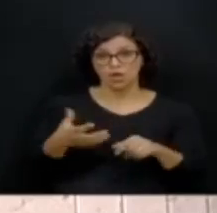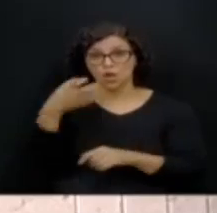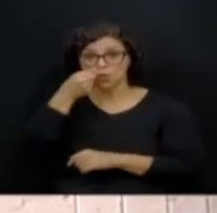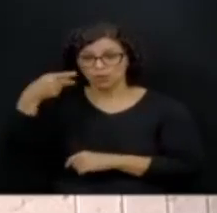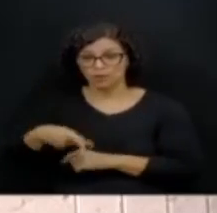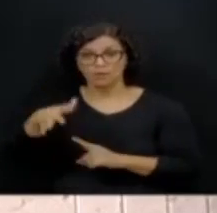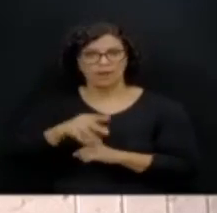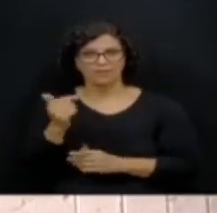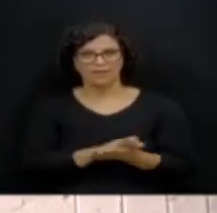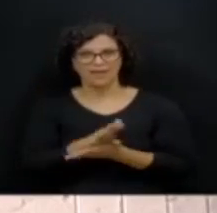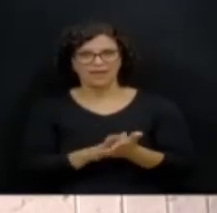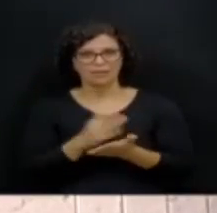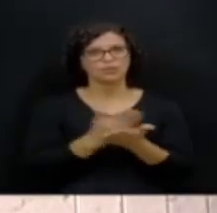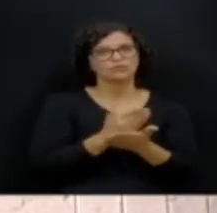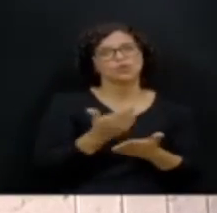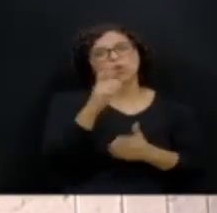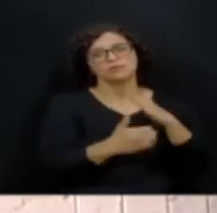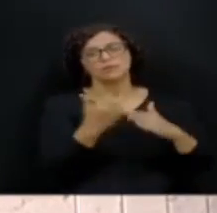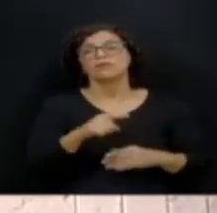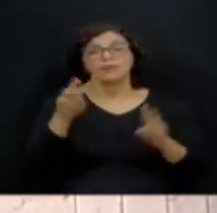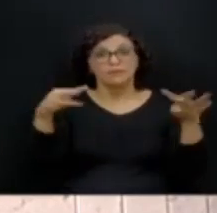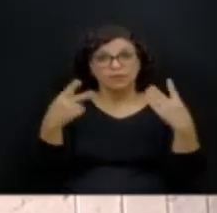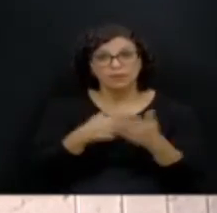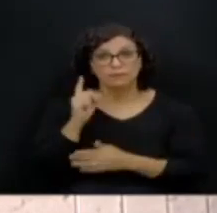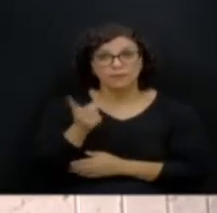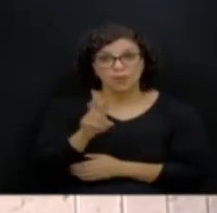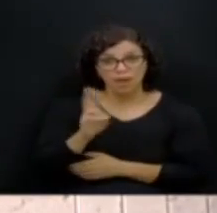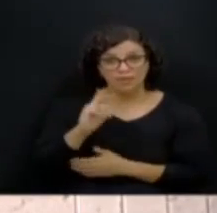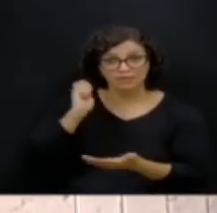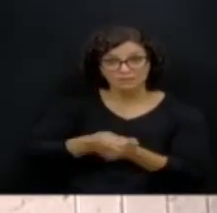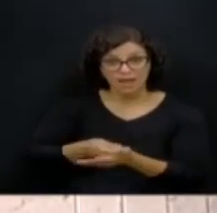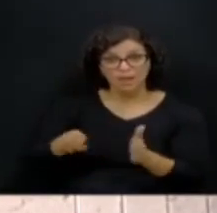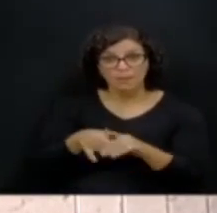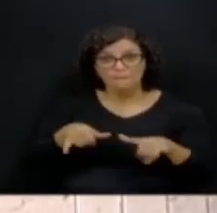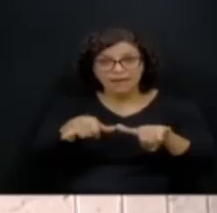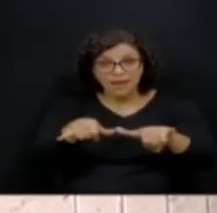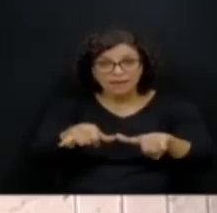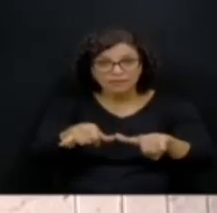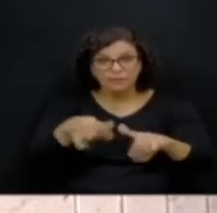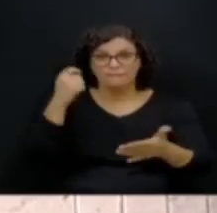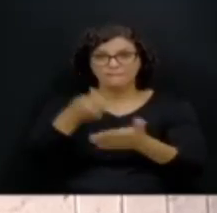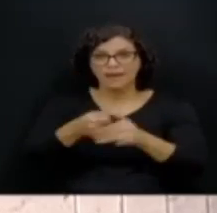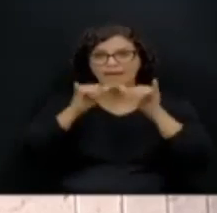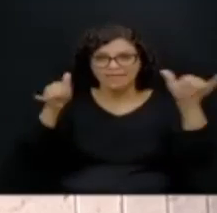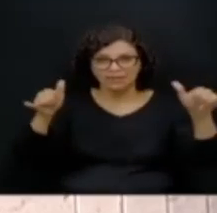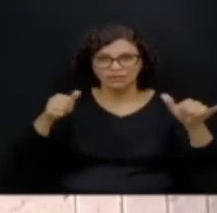e dividir. Você que está me ouvindo agora, que paga R$1.000 no seu mercadinho